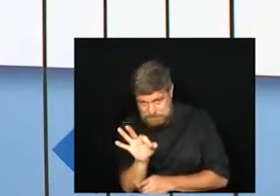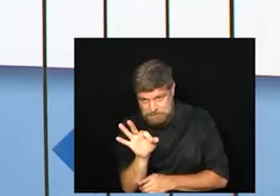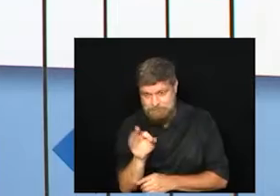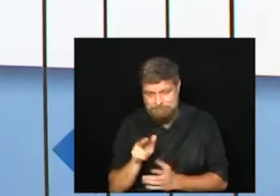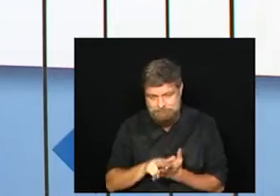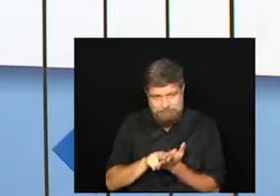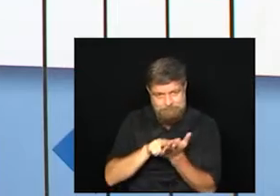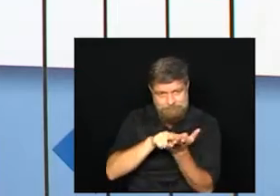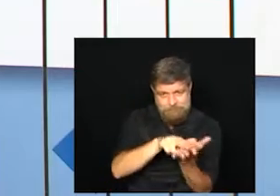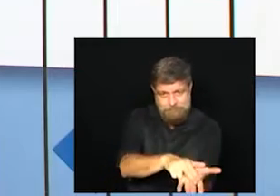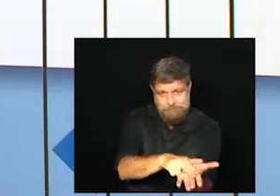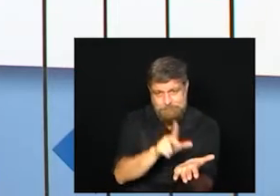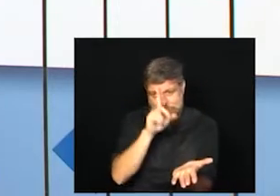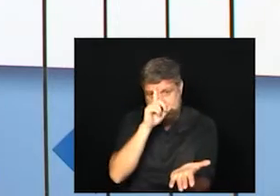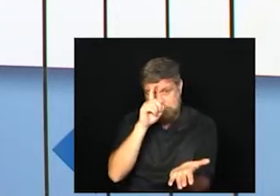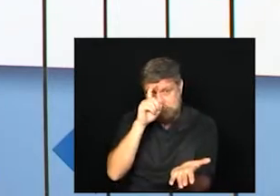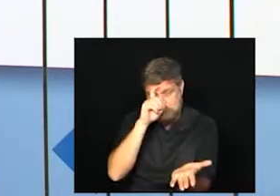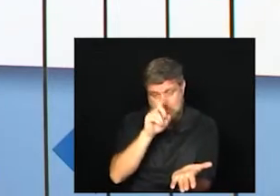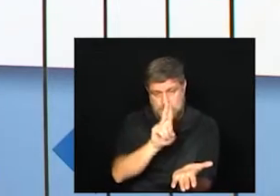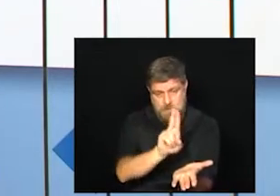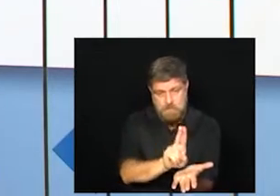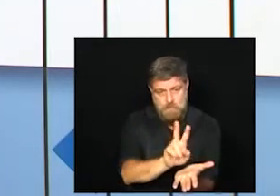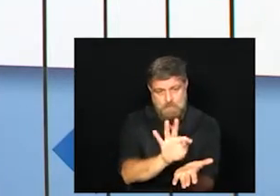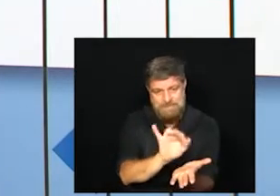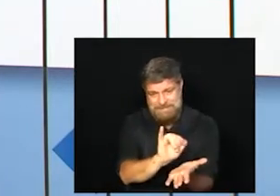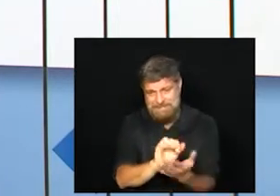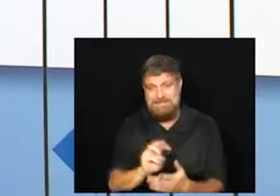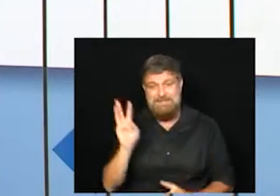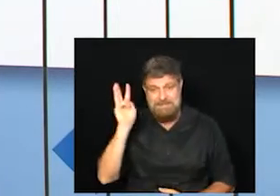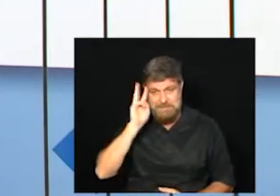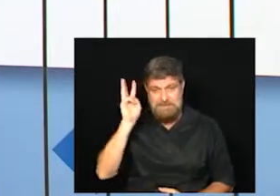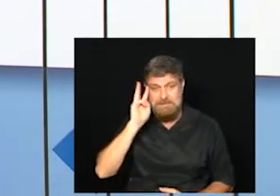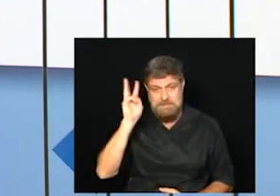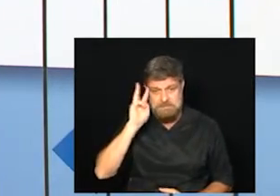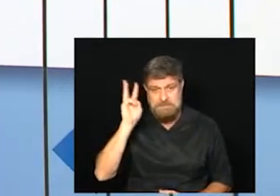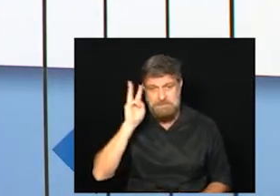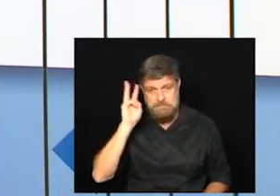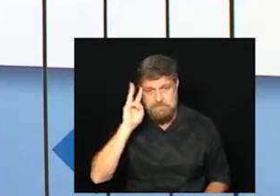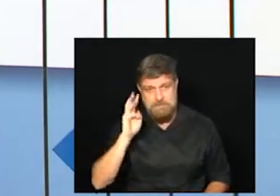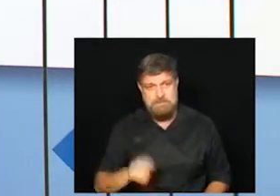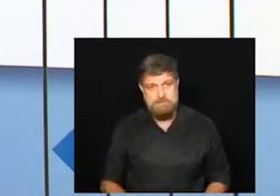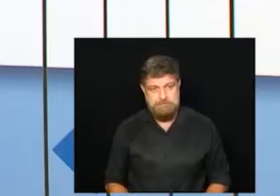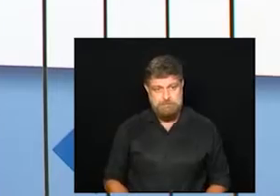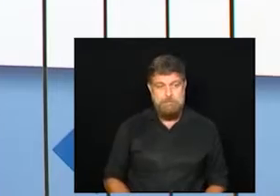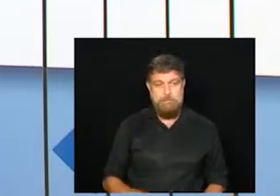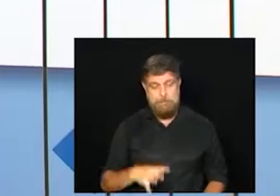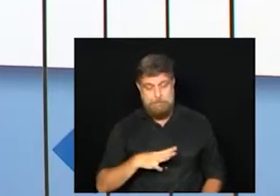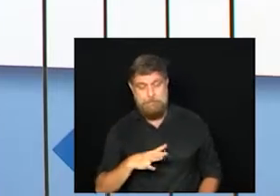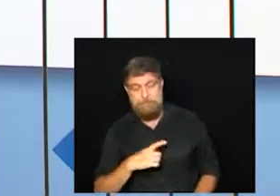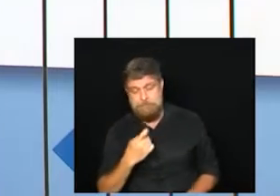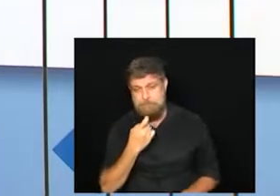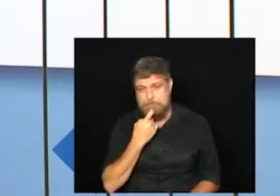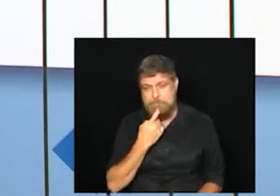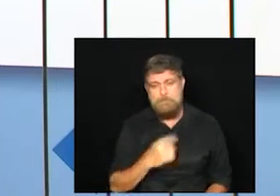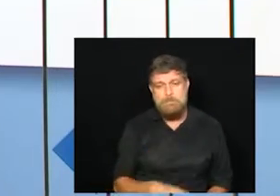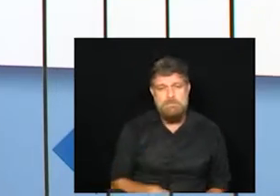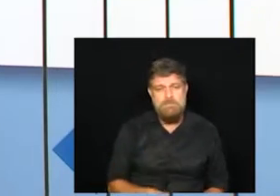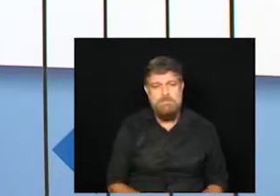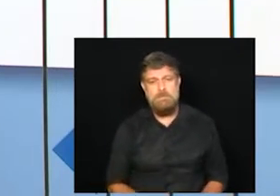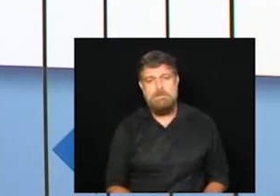78,10% é a taxa de ocupação registrada nesta terça-feira em leitos de UTI Covid em Campinas.